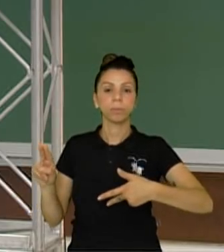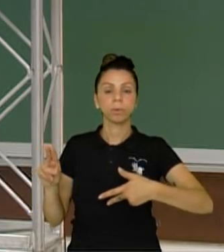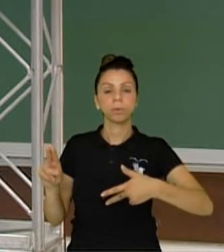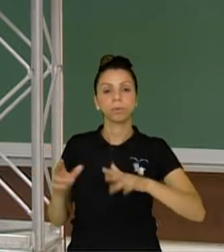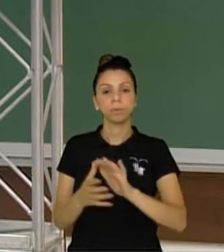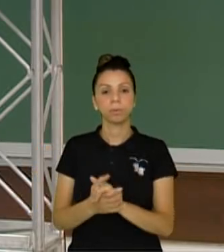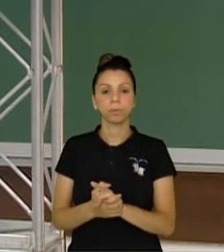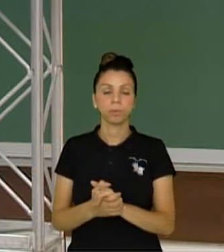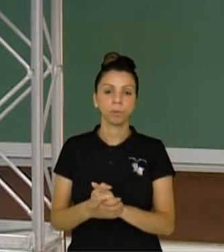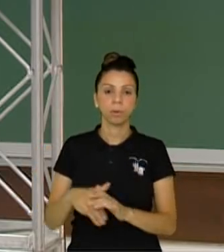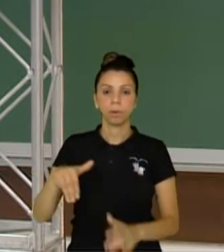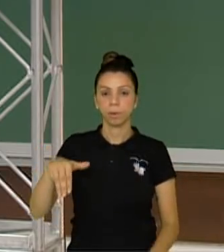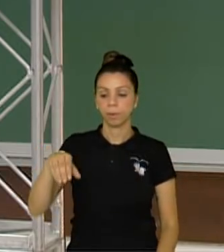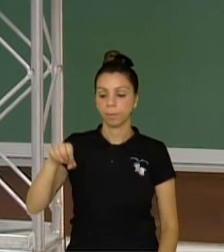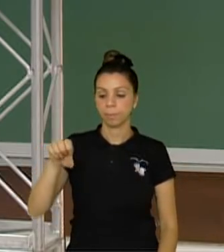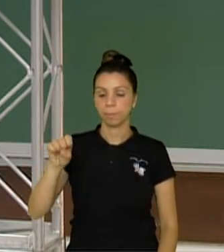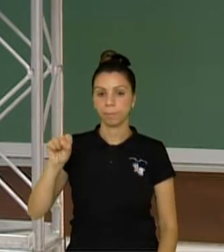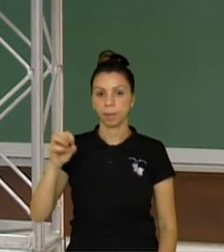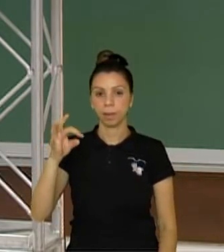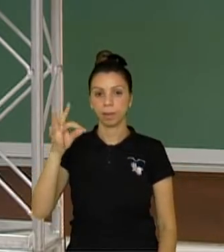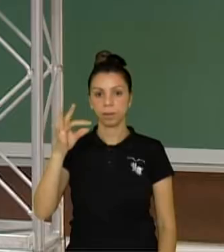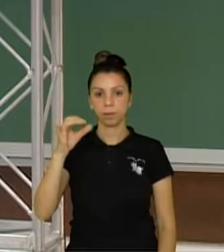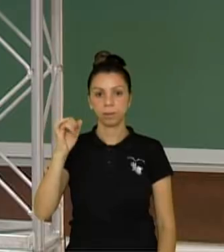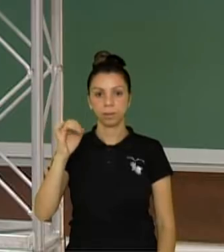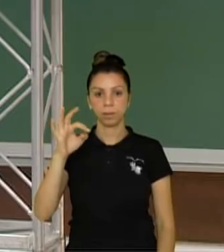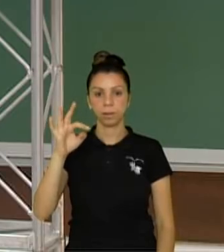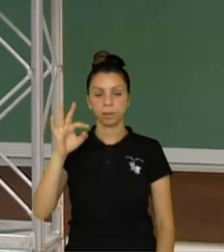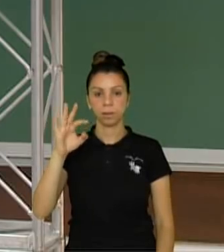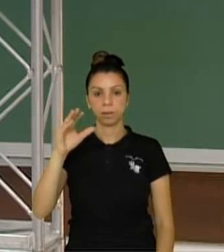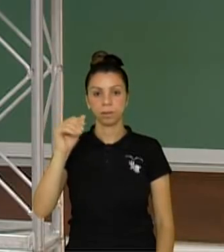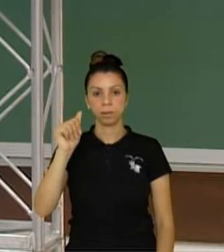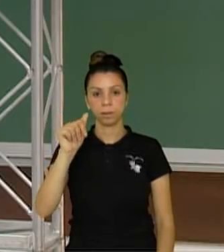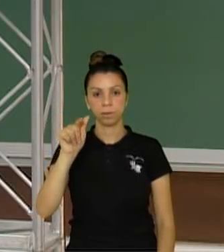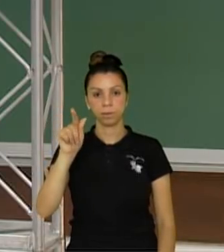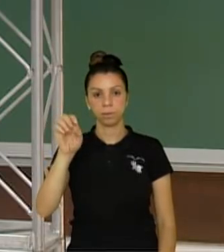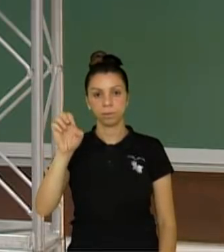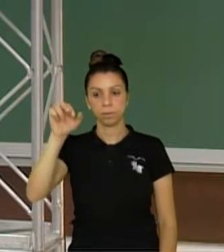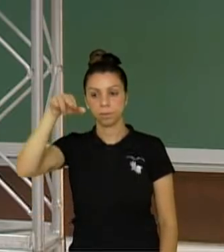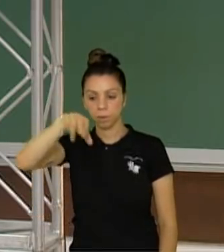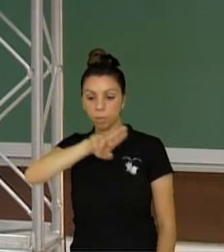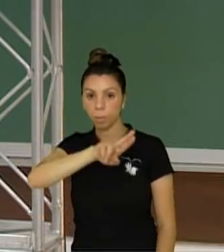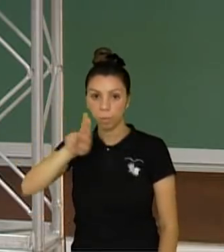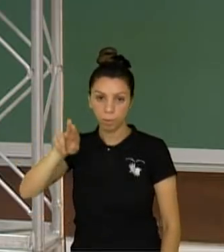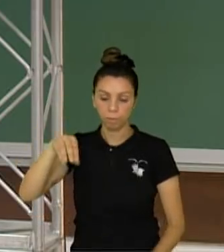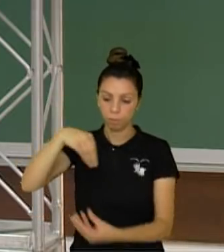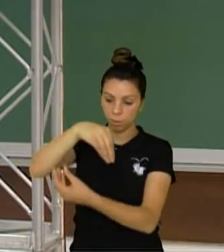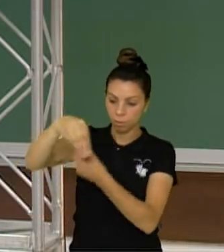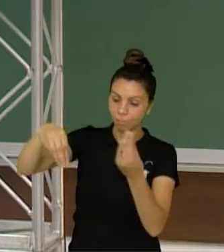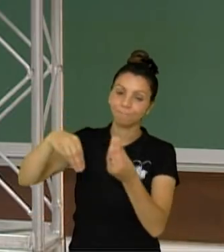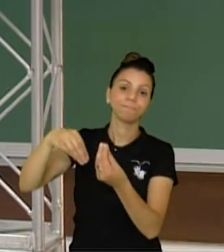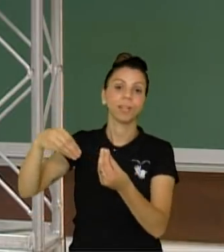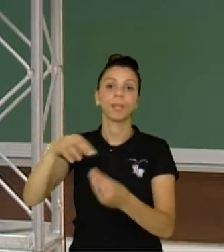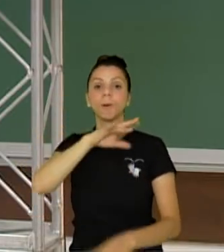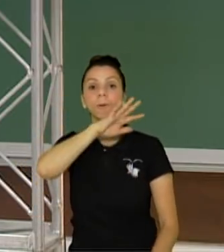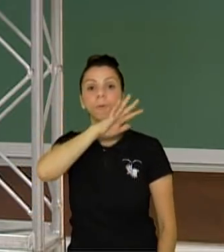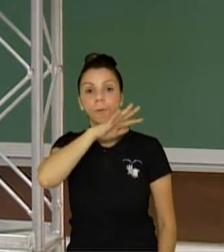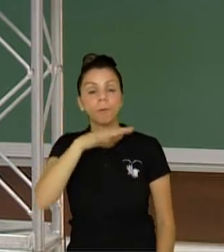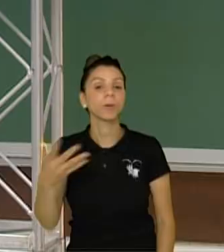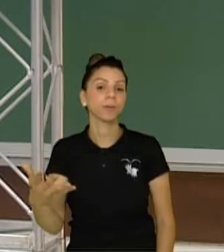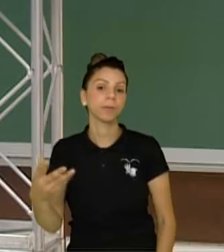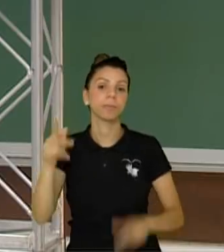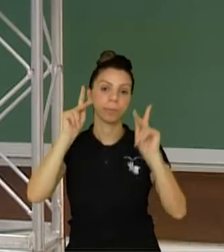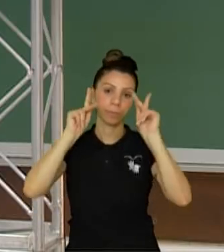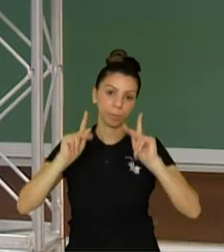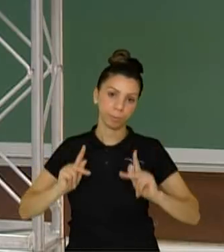tempo foi chamado de mestiçagem ou miscigenação, era algo negativo, algo ruim para a